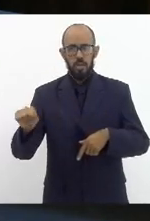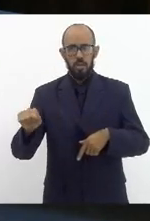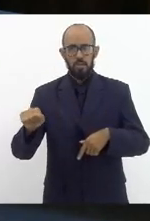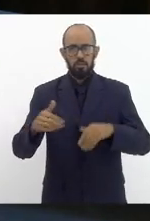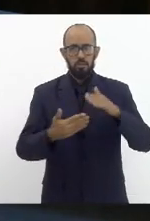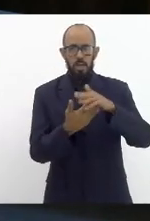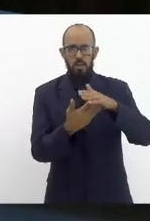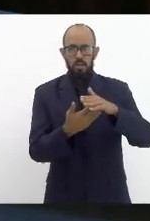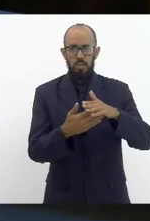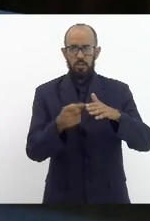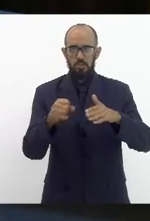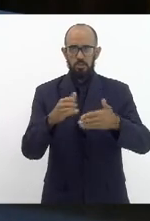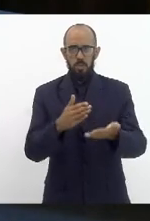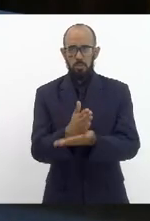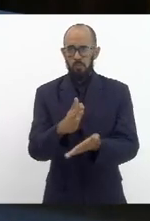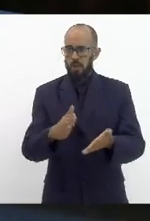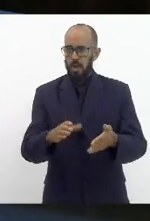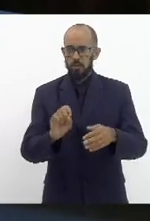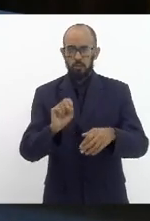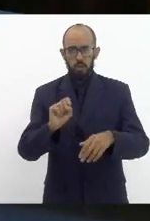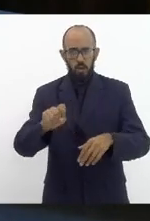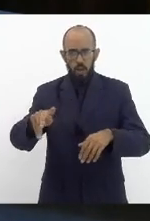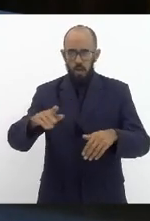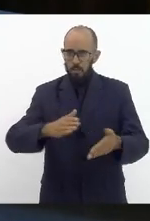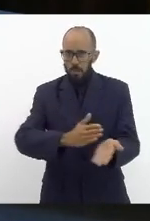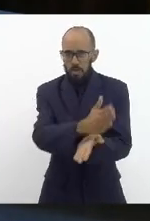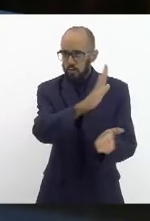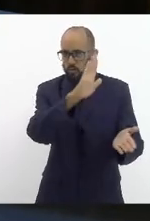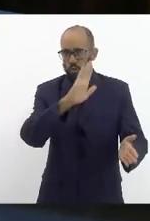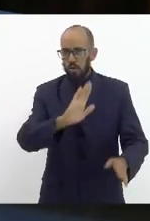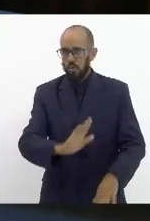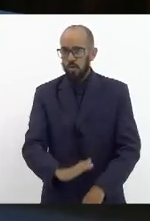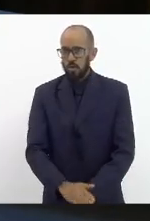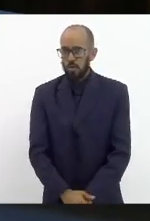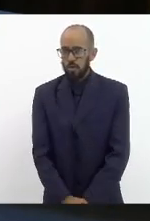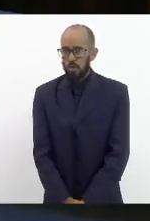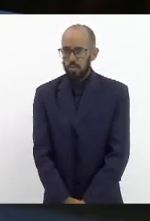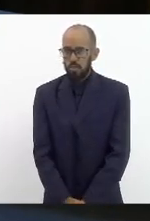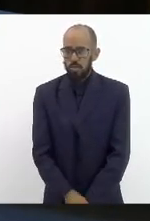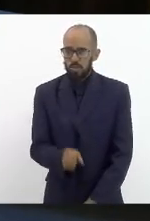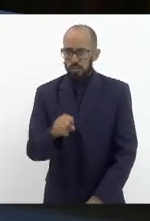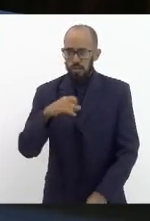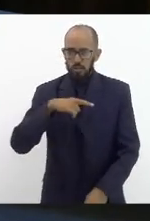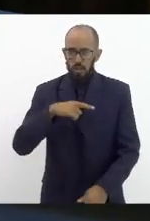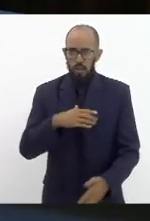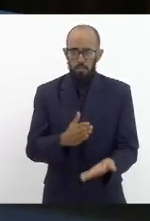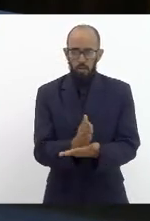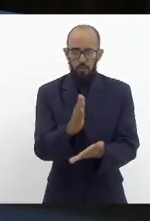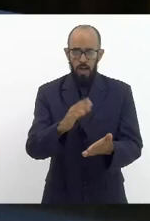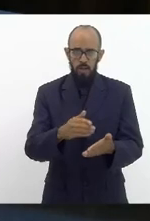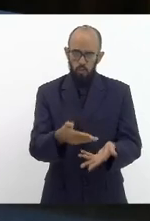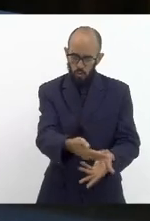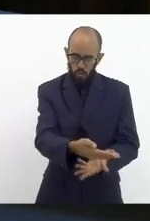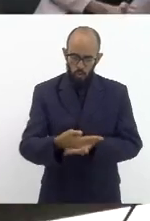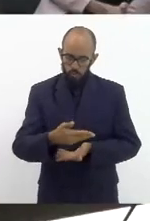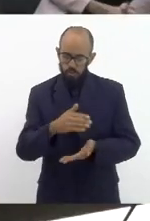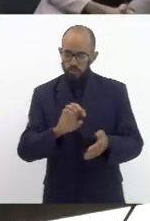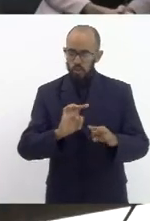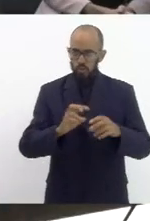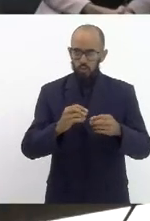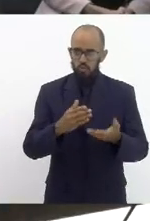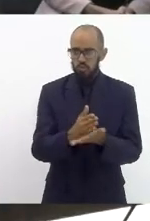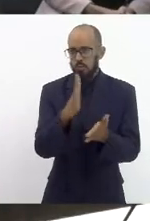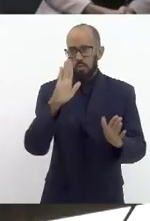aprovado. O concurso tem que se exaurir. Se tem aprovado, que chame os aprovados. É